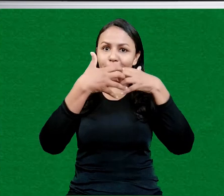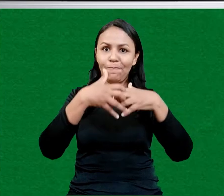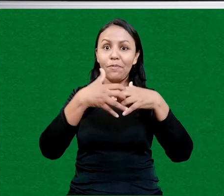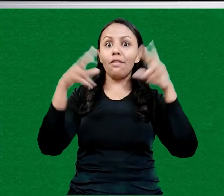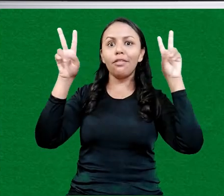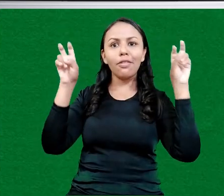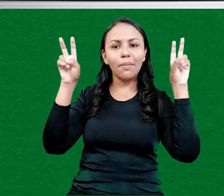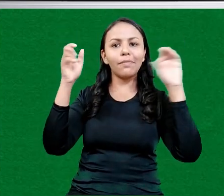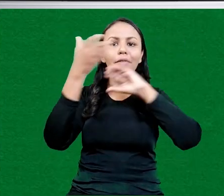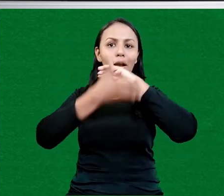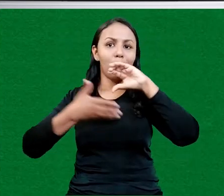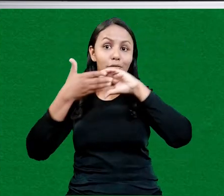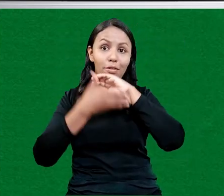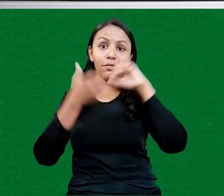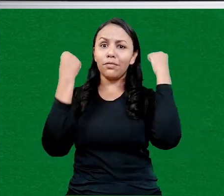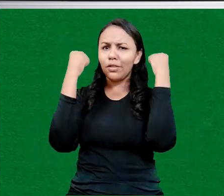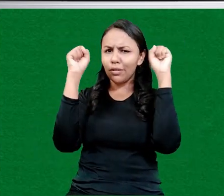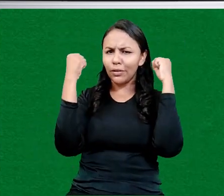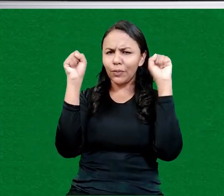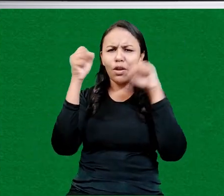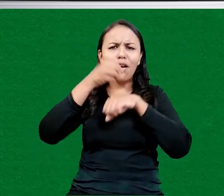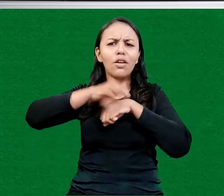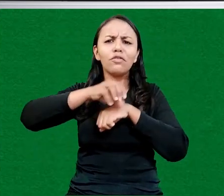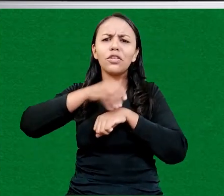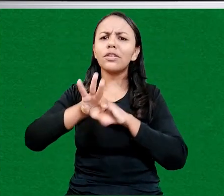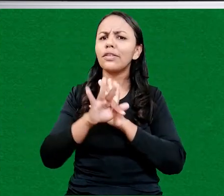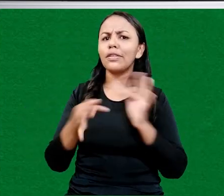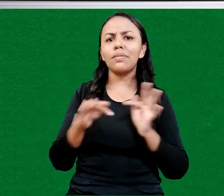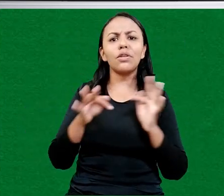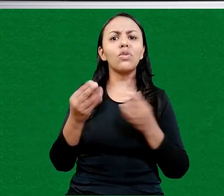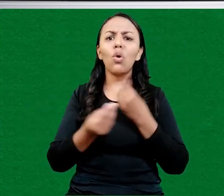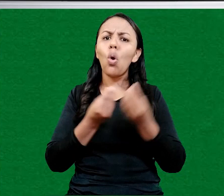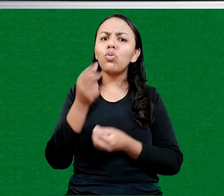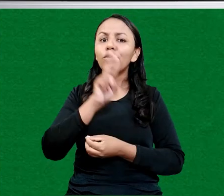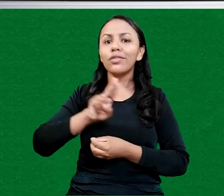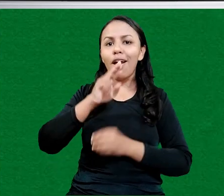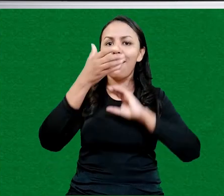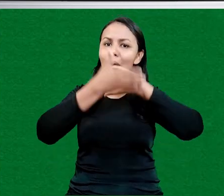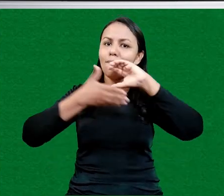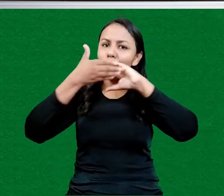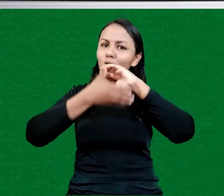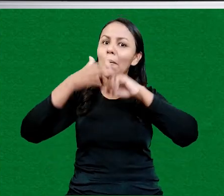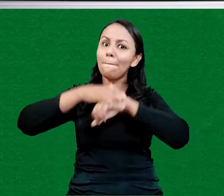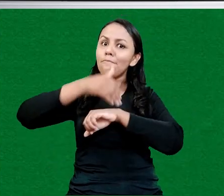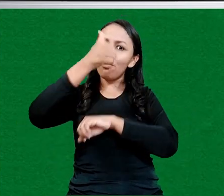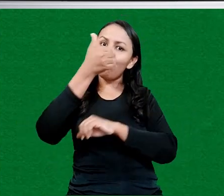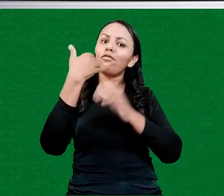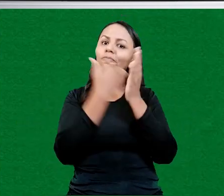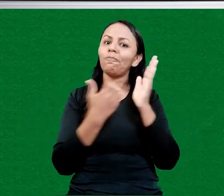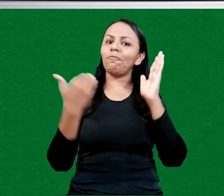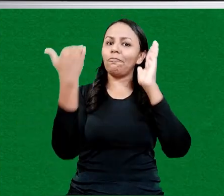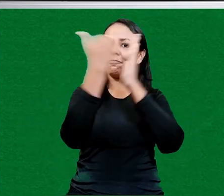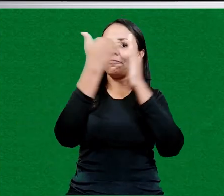e exercício. Nós vamos dar algumas dicas simples para que você possa utilizar o carboidrato para melhor performance no